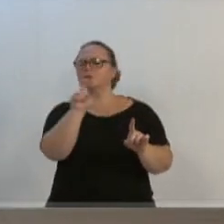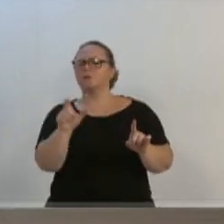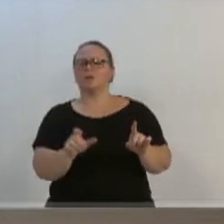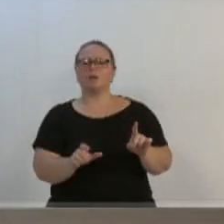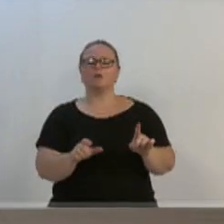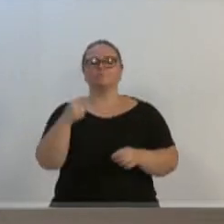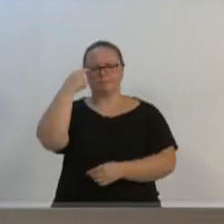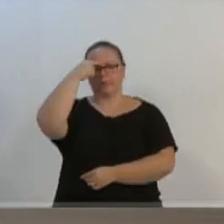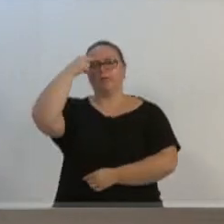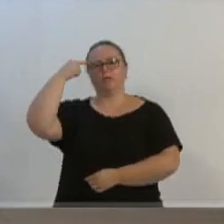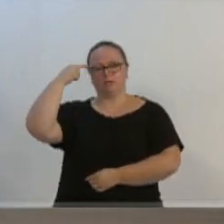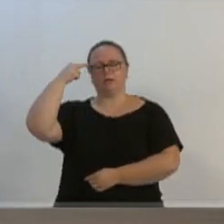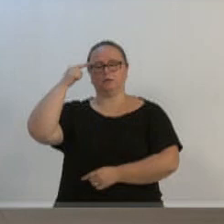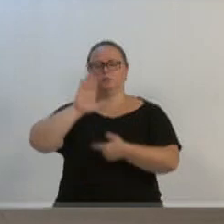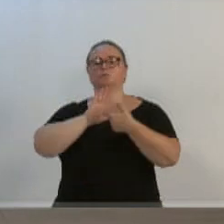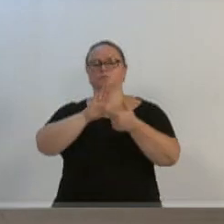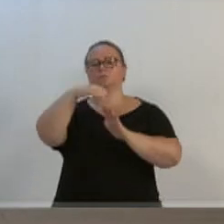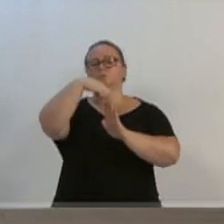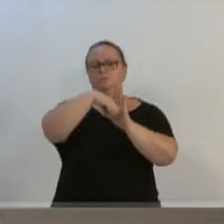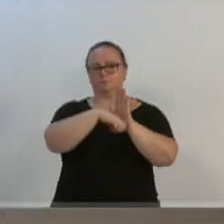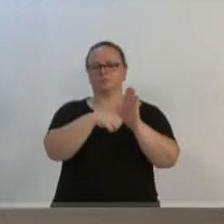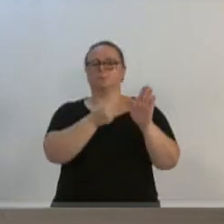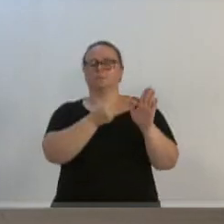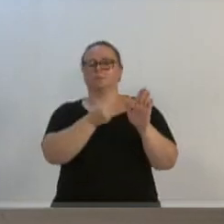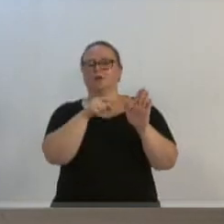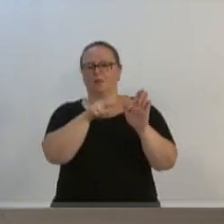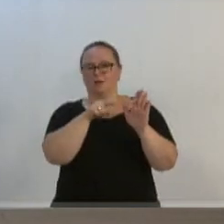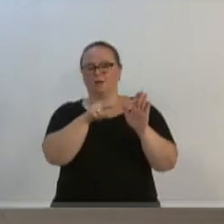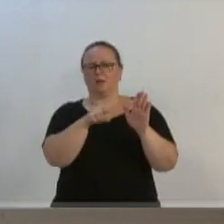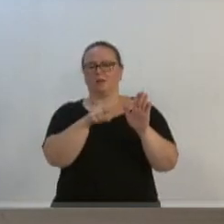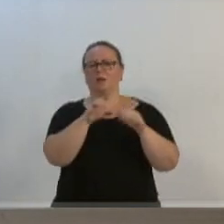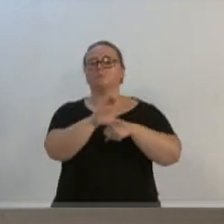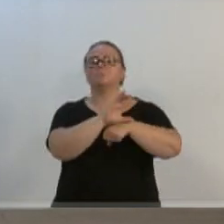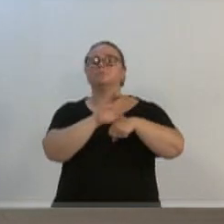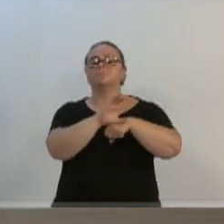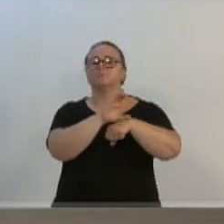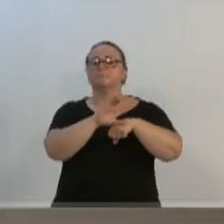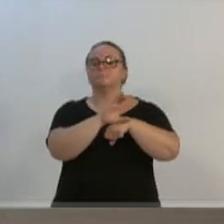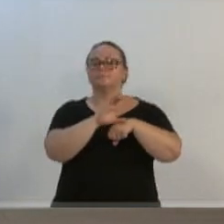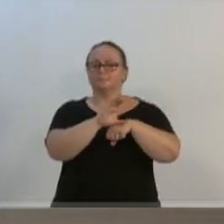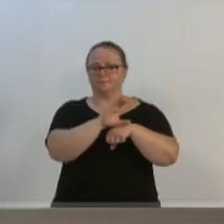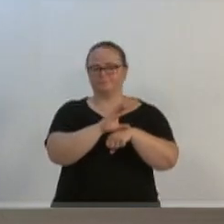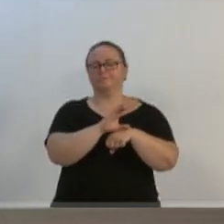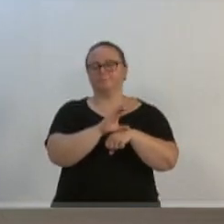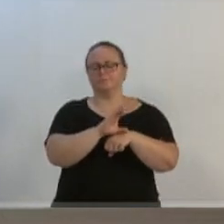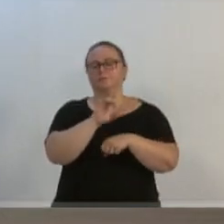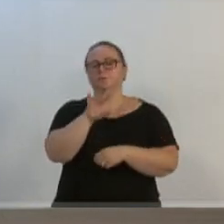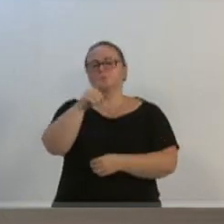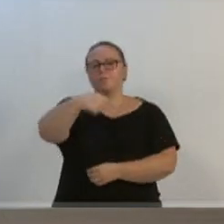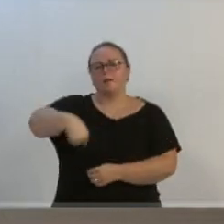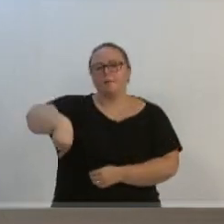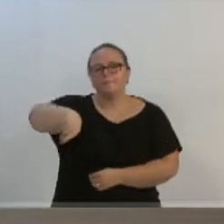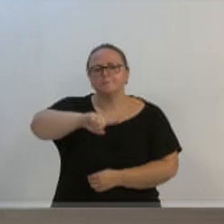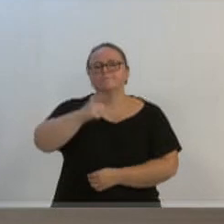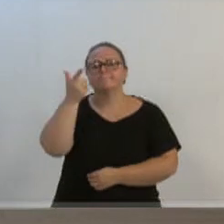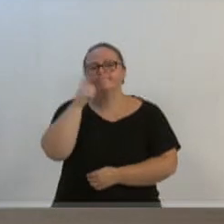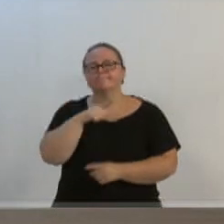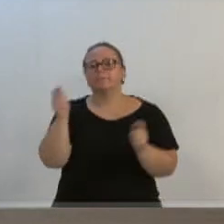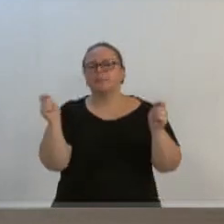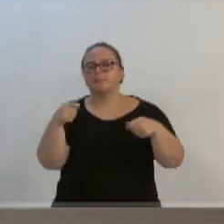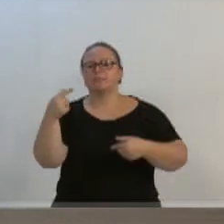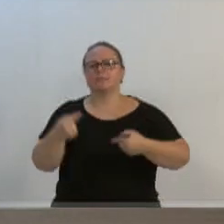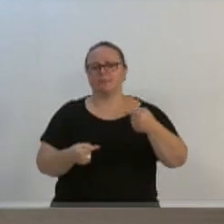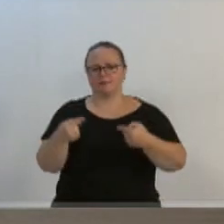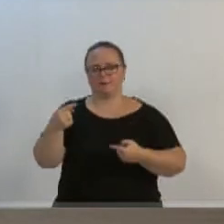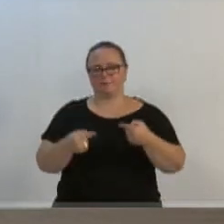né? Vereador Ito. O vereador Ito apresentou a emenda do vereador Ito, é constitucional, tá? Então, só para a gente poder discutir, então,